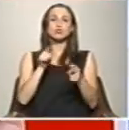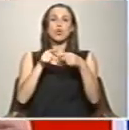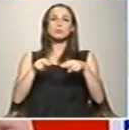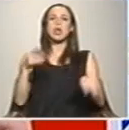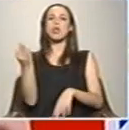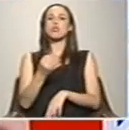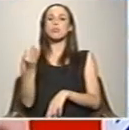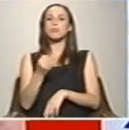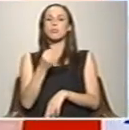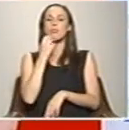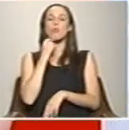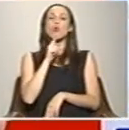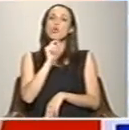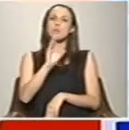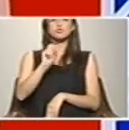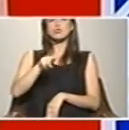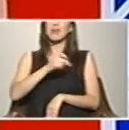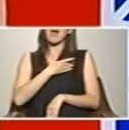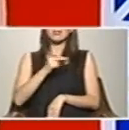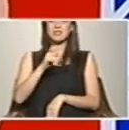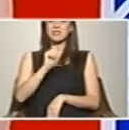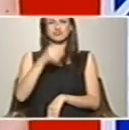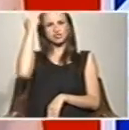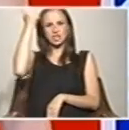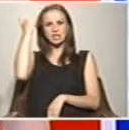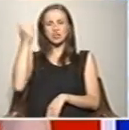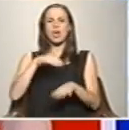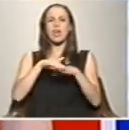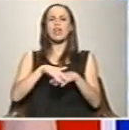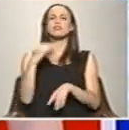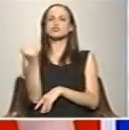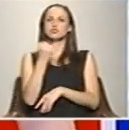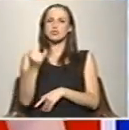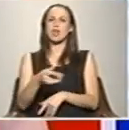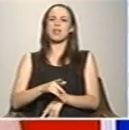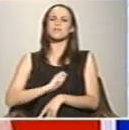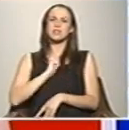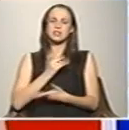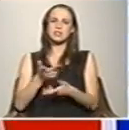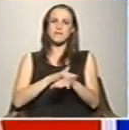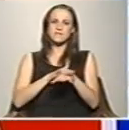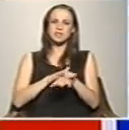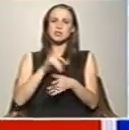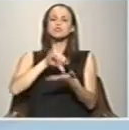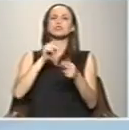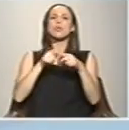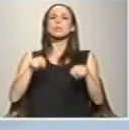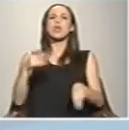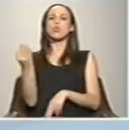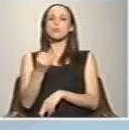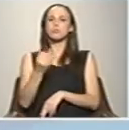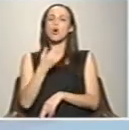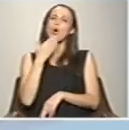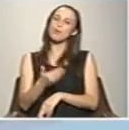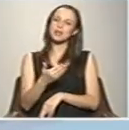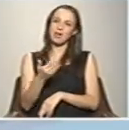São as jornadas séniores, saúde, rede afetiva, rede institucional do Centro Hospitalar do Porto. Olá, Luísa Pires, e muito obrigada por